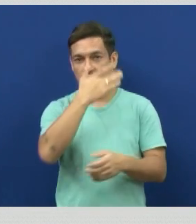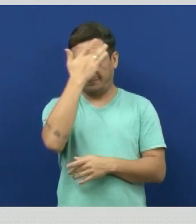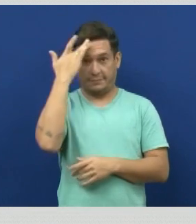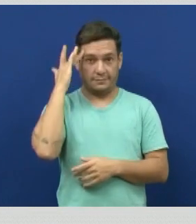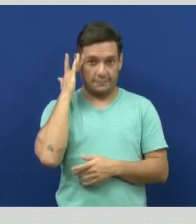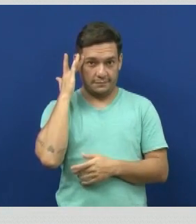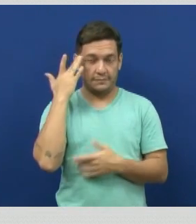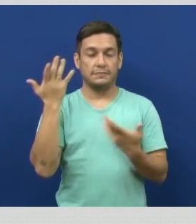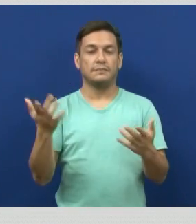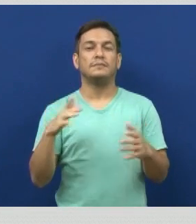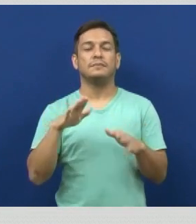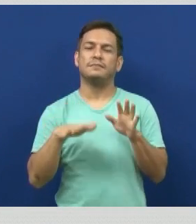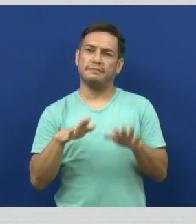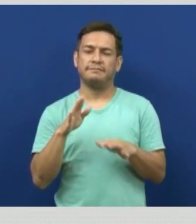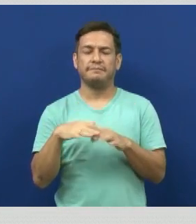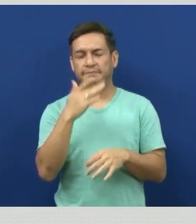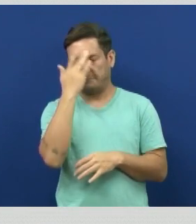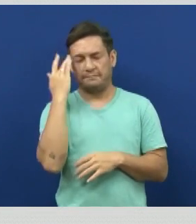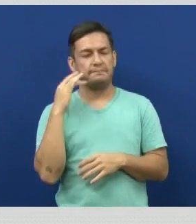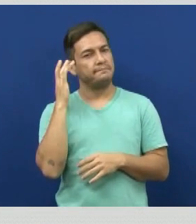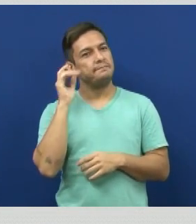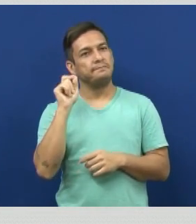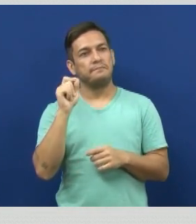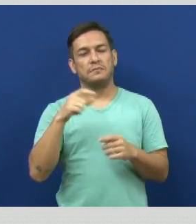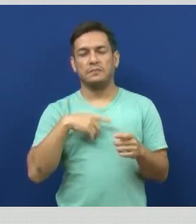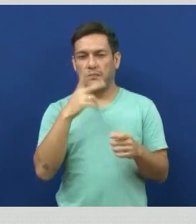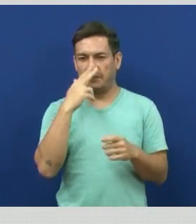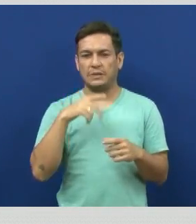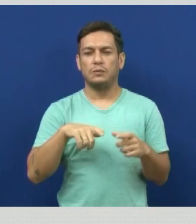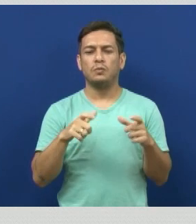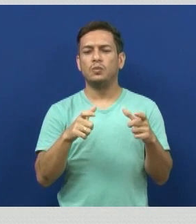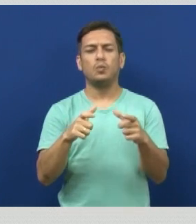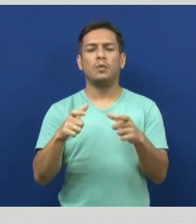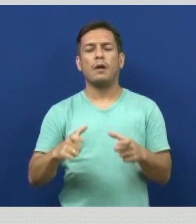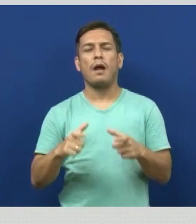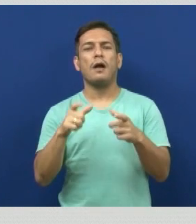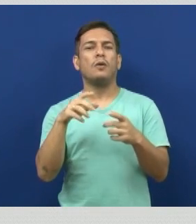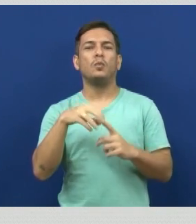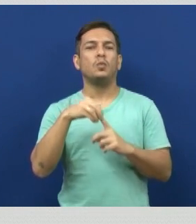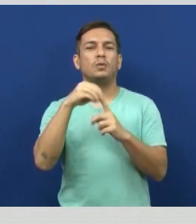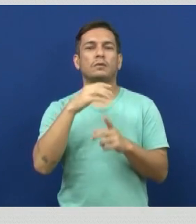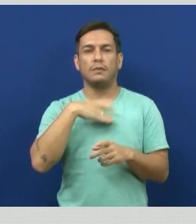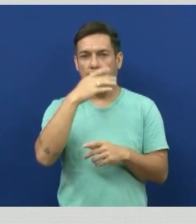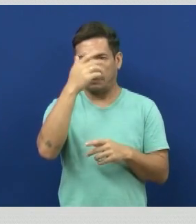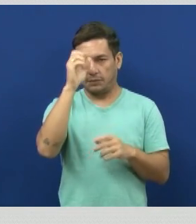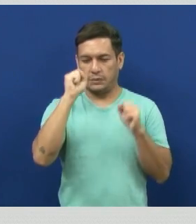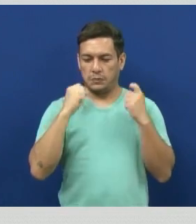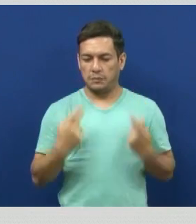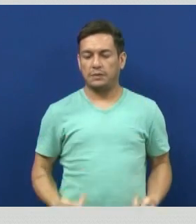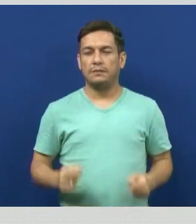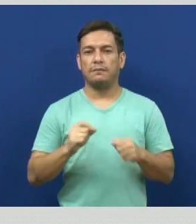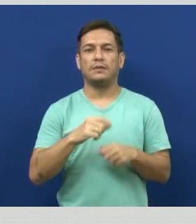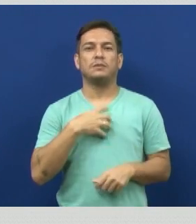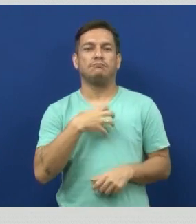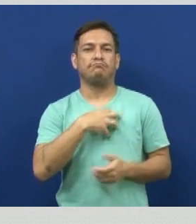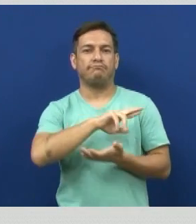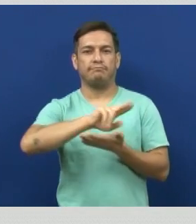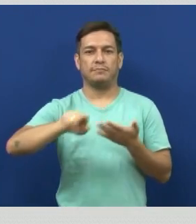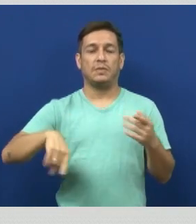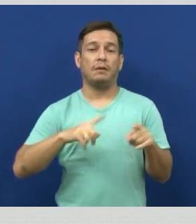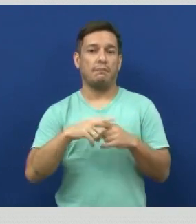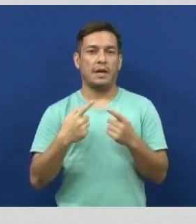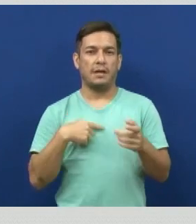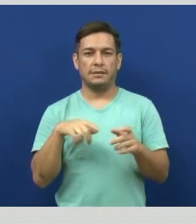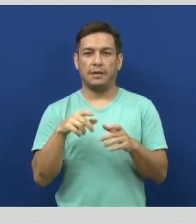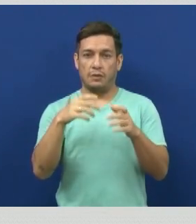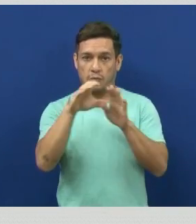humanos. Muitas pessoas o colocam como sendo um palco, né? O lugar onde o ser humano faz suas ações. Mas essa não é uma